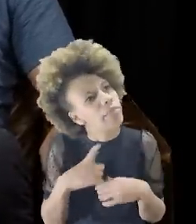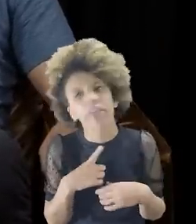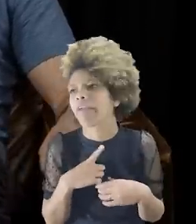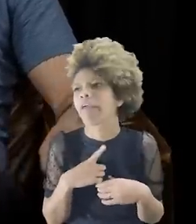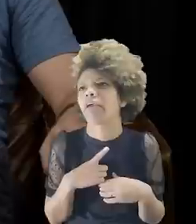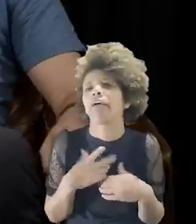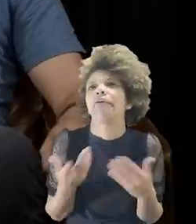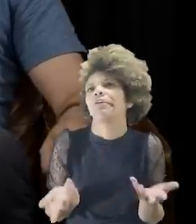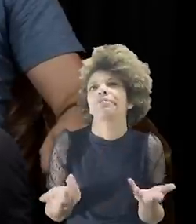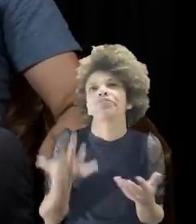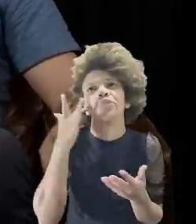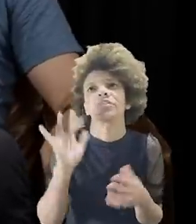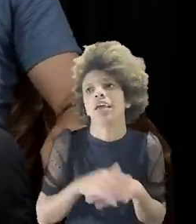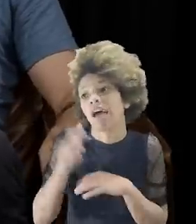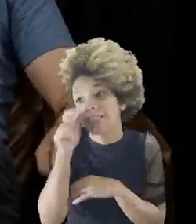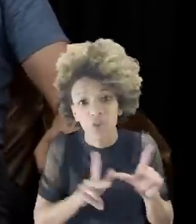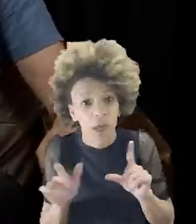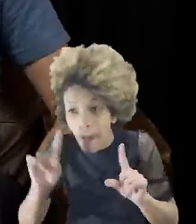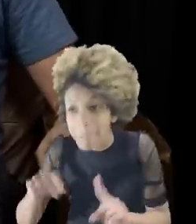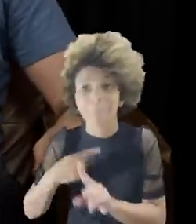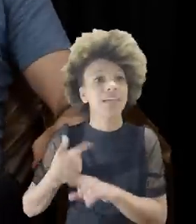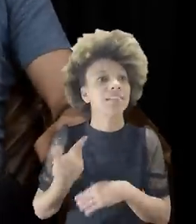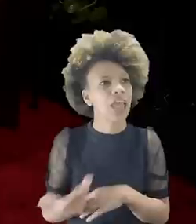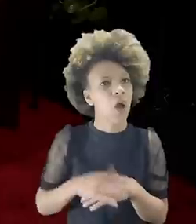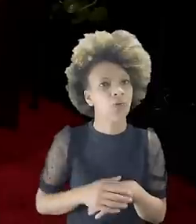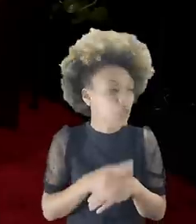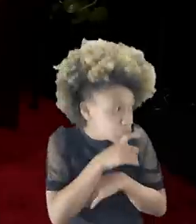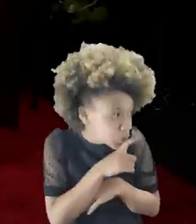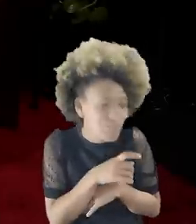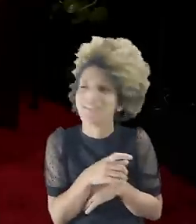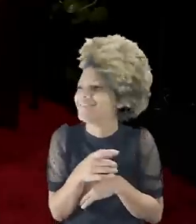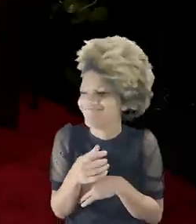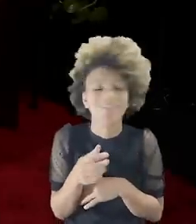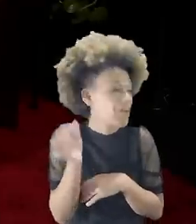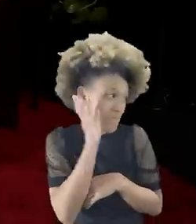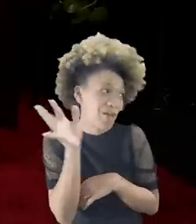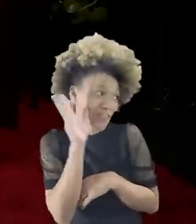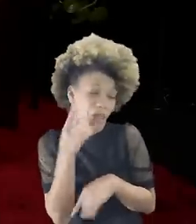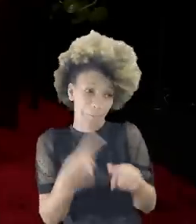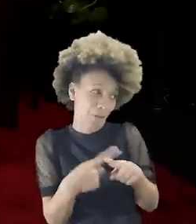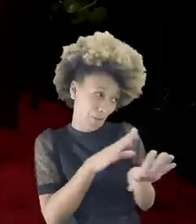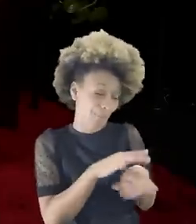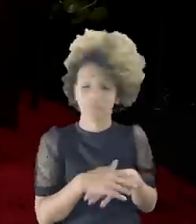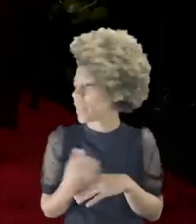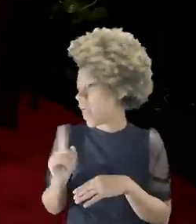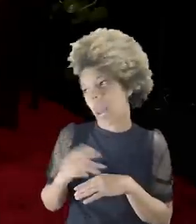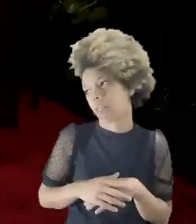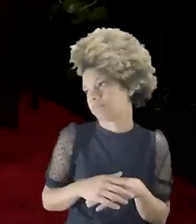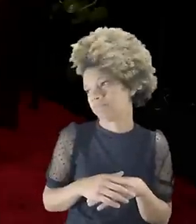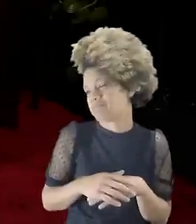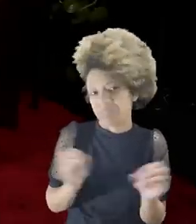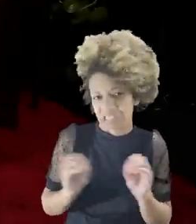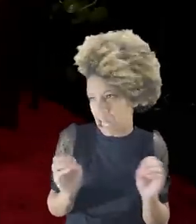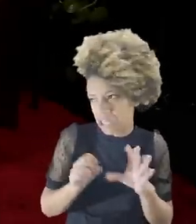ter sei lá assistir uma série a mais do que eu sei lá eu imagino porque assim olha só ela não joga